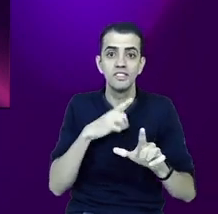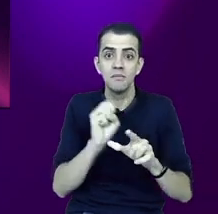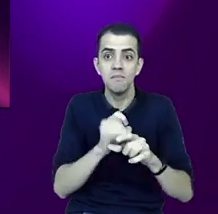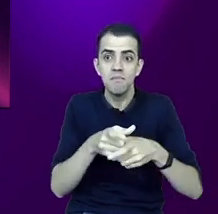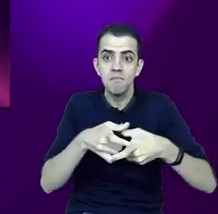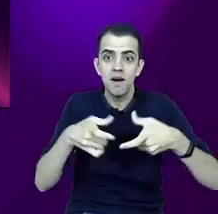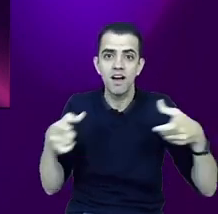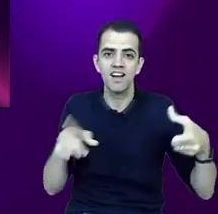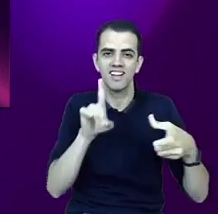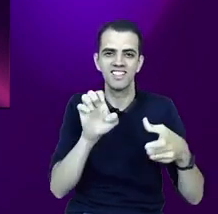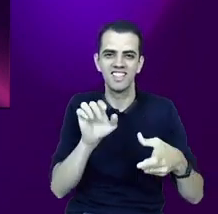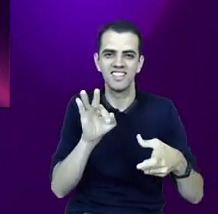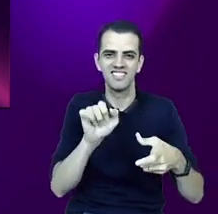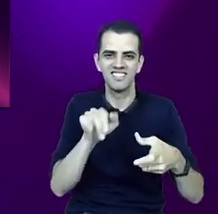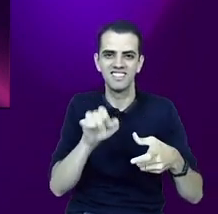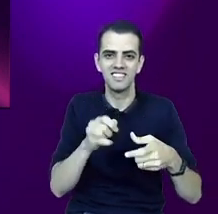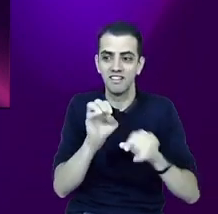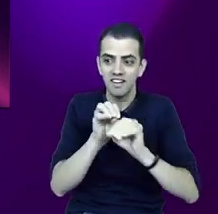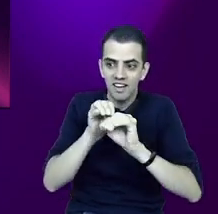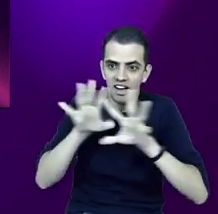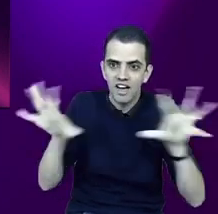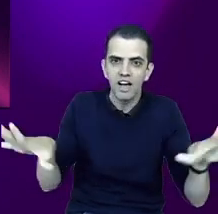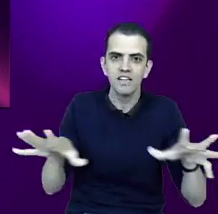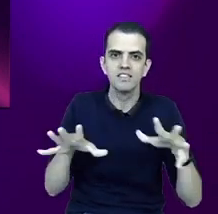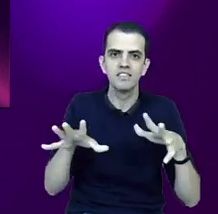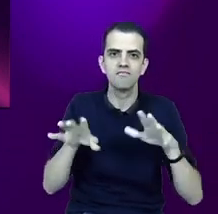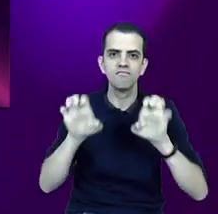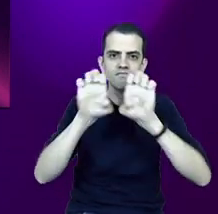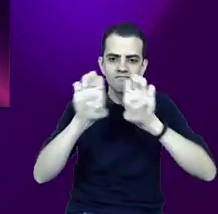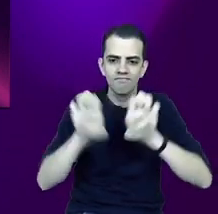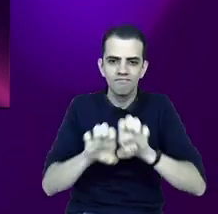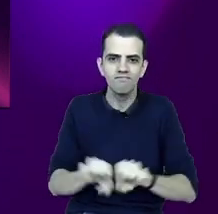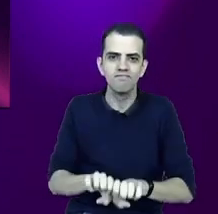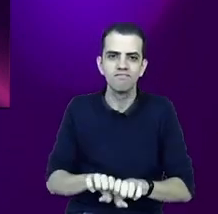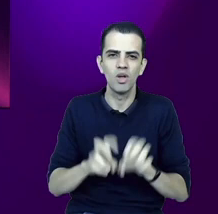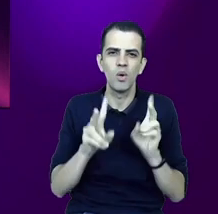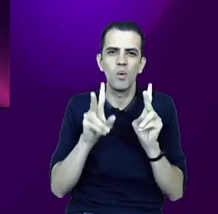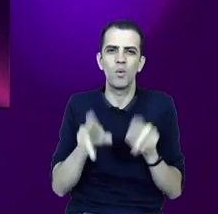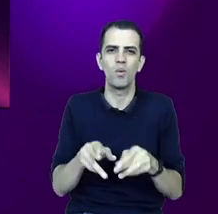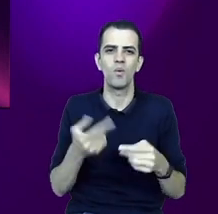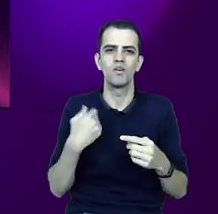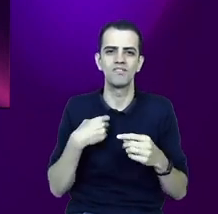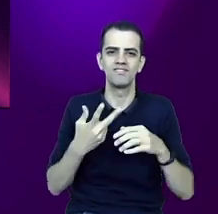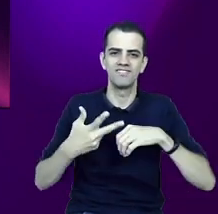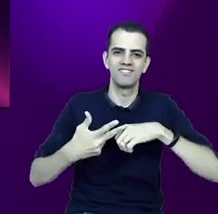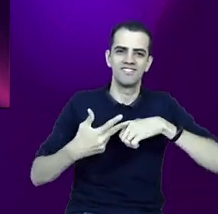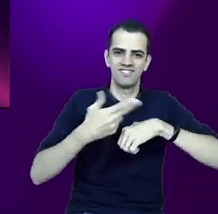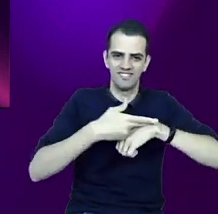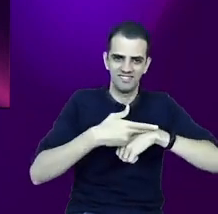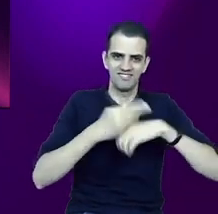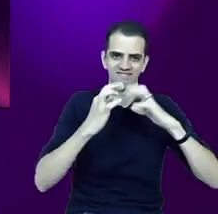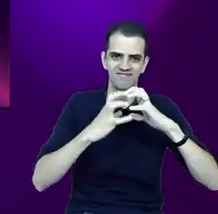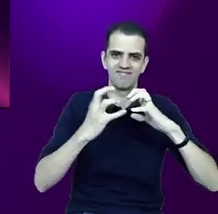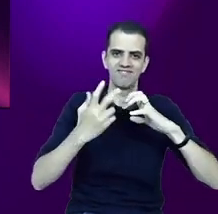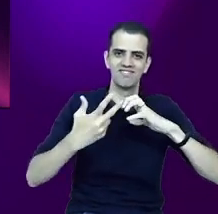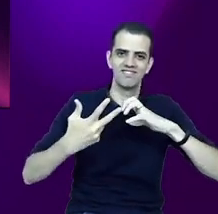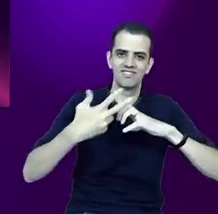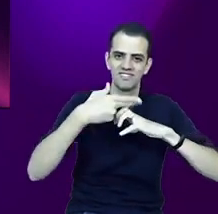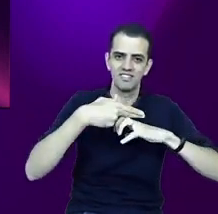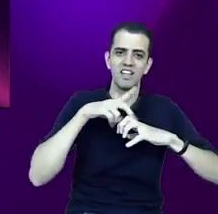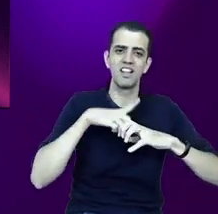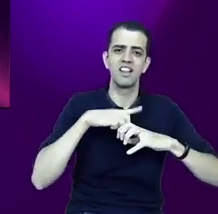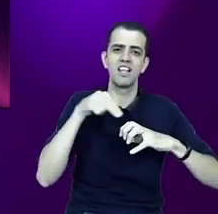maior a clareza das estruturas, como a gente vê aqui nesse caso, uma cirurgia de um paciente com um